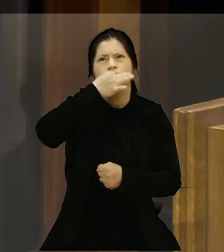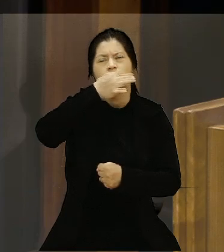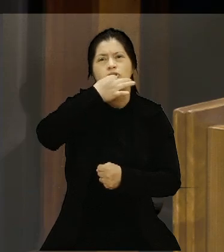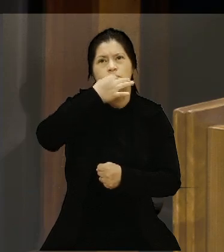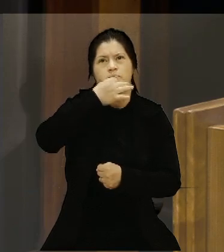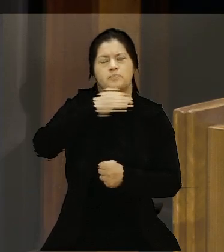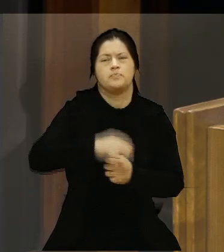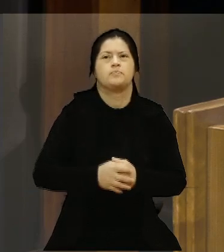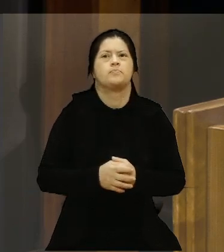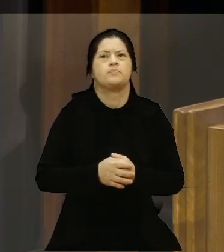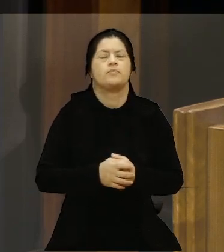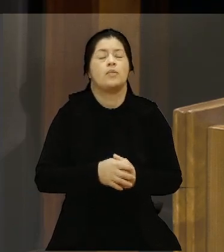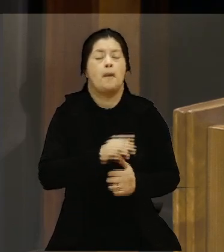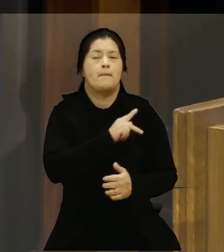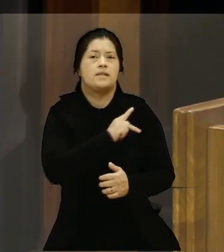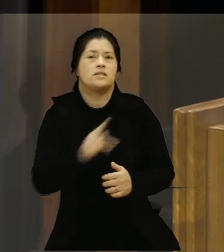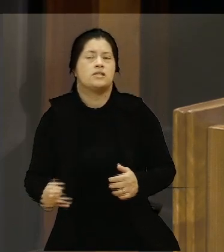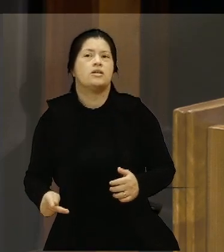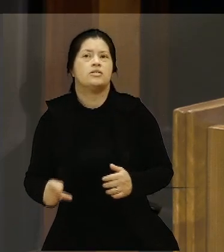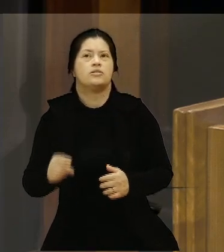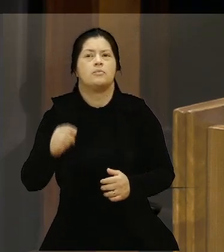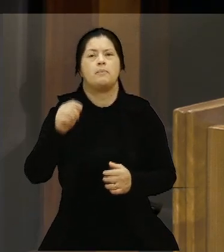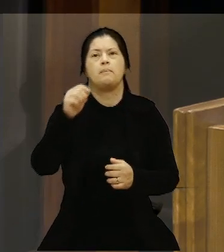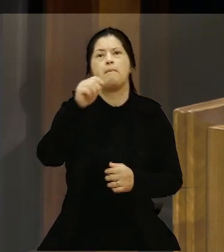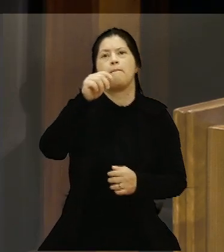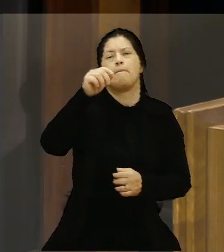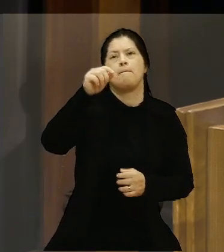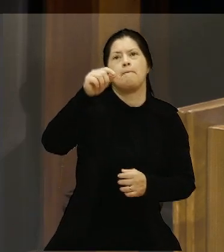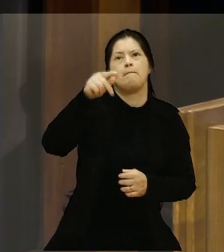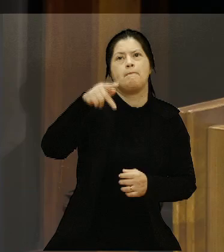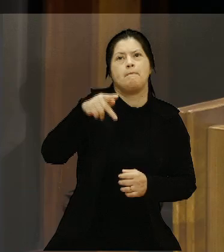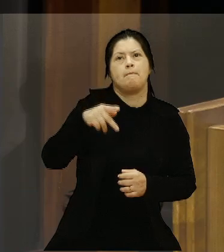como presidente do Partido